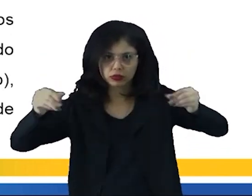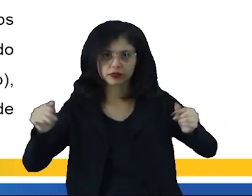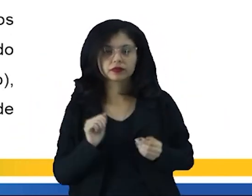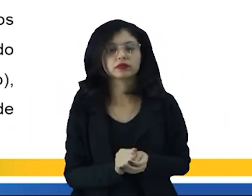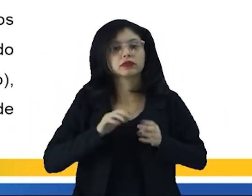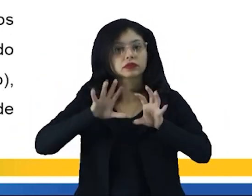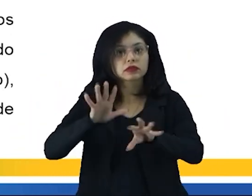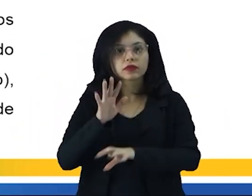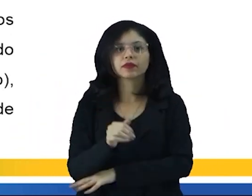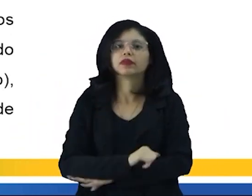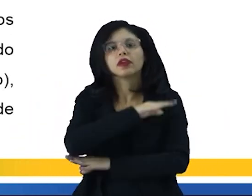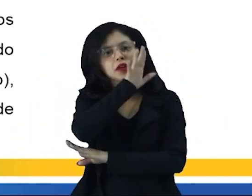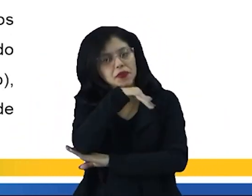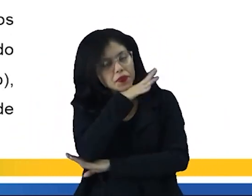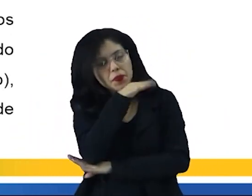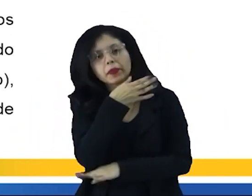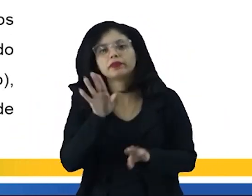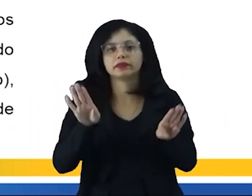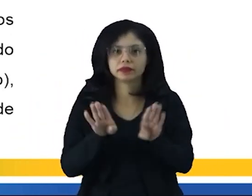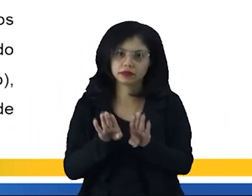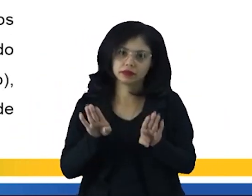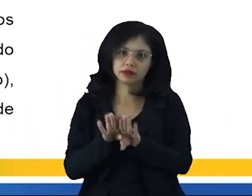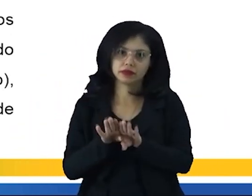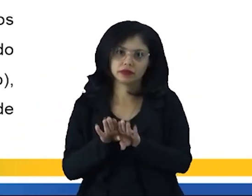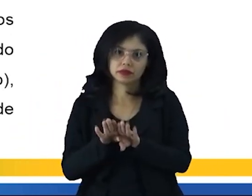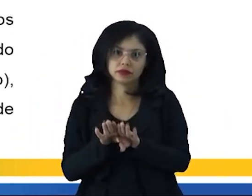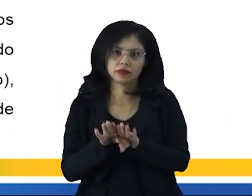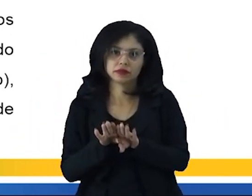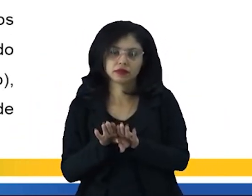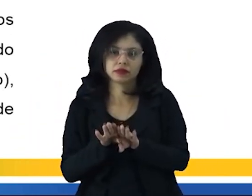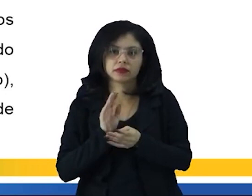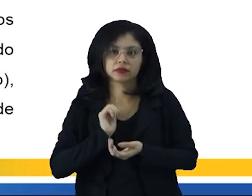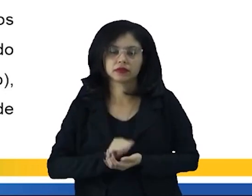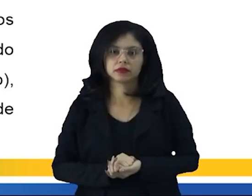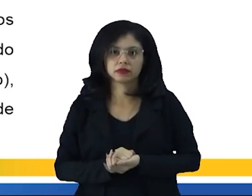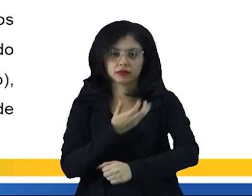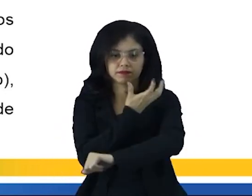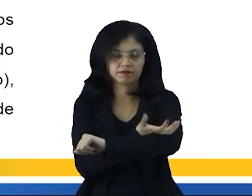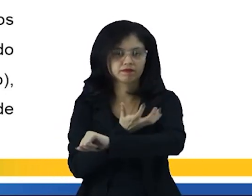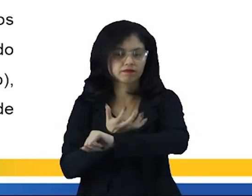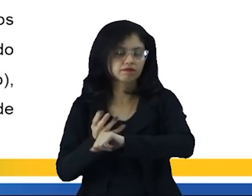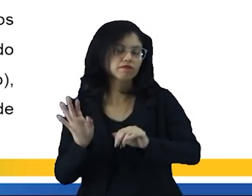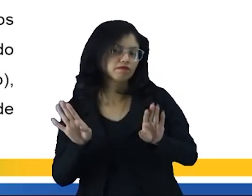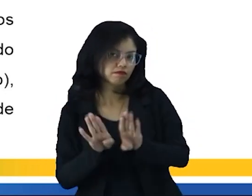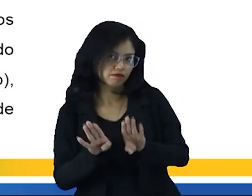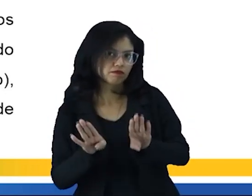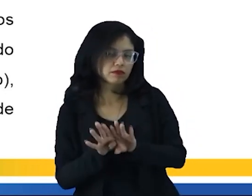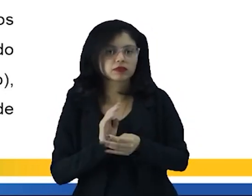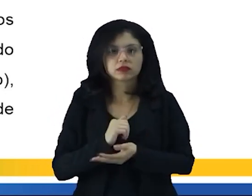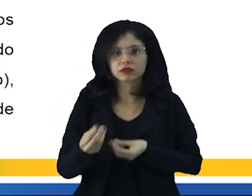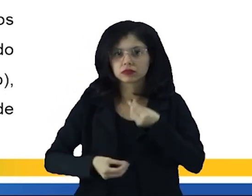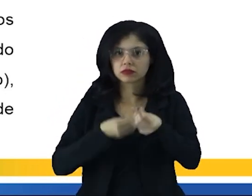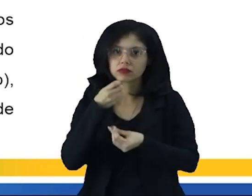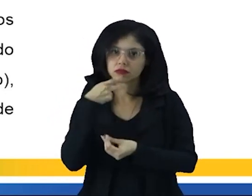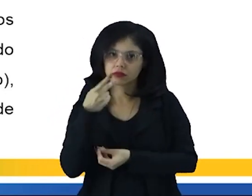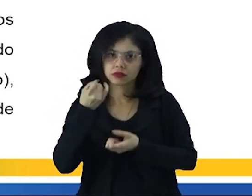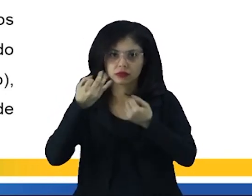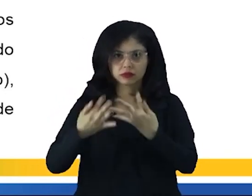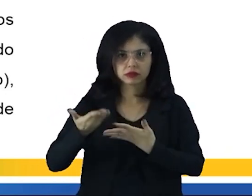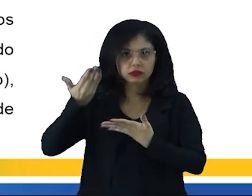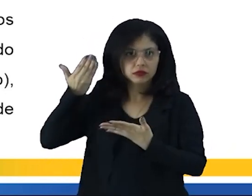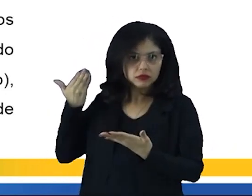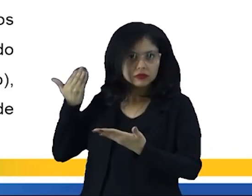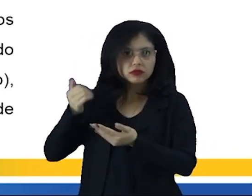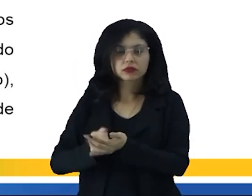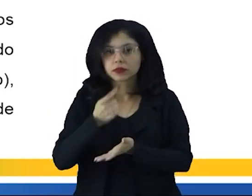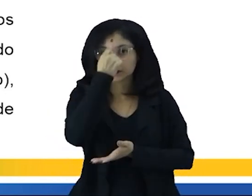da fauna e, principalmente, do tipo de vegetação. Então, conforme eu disse anteriormente, aí tem